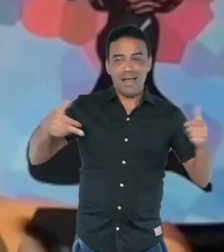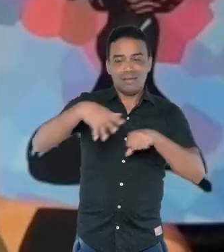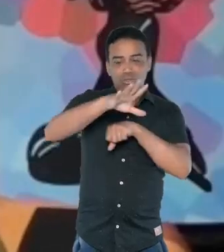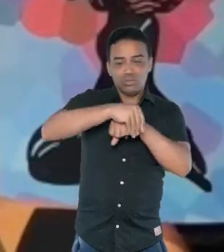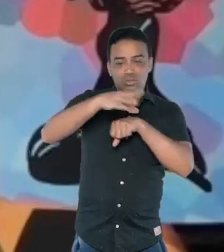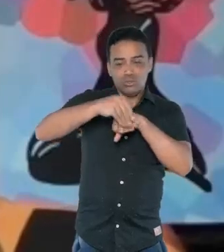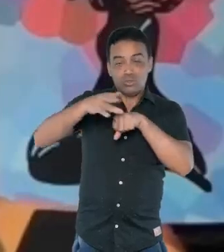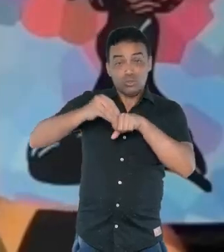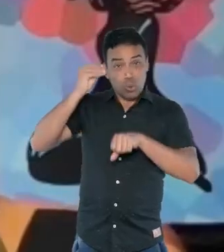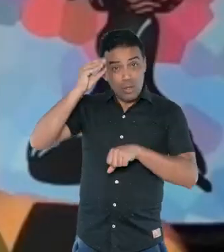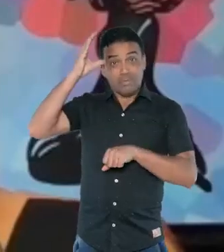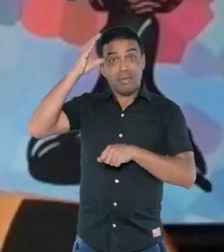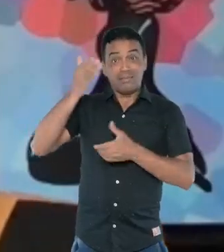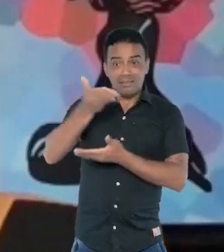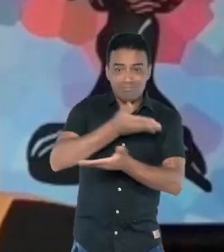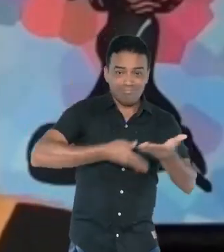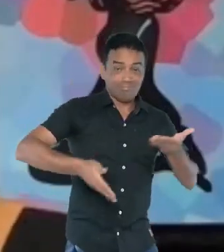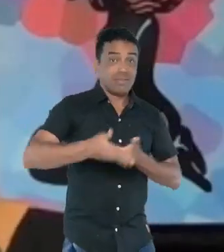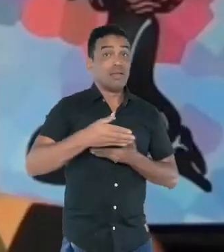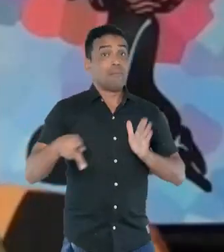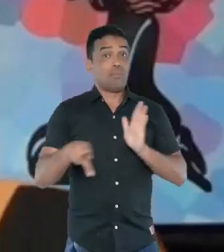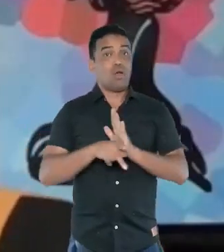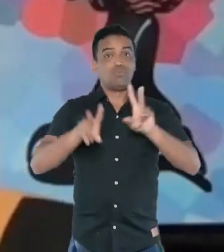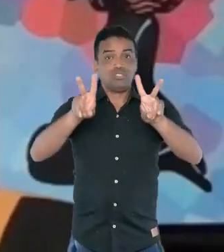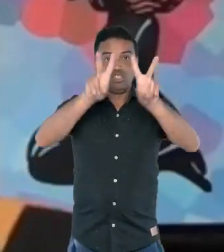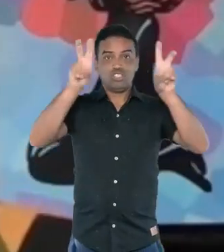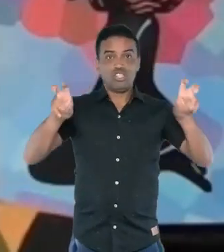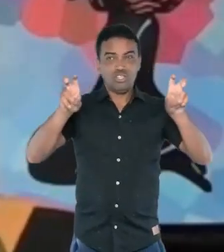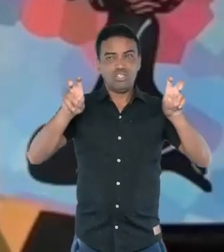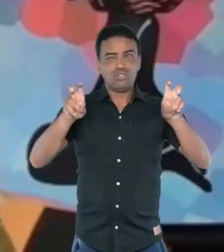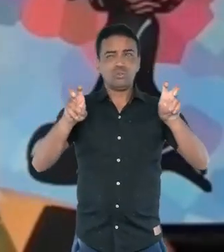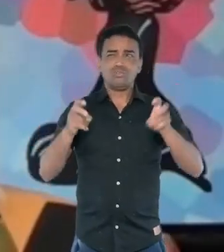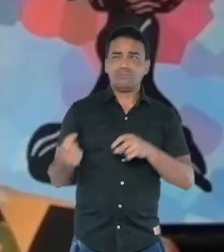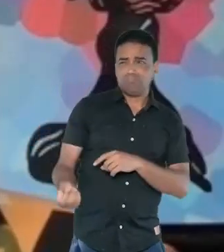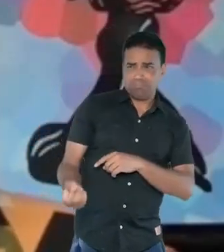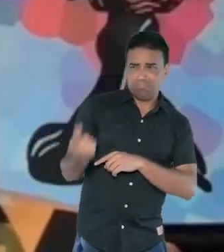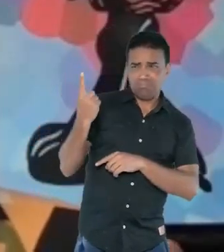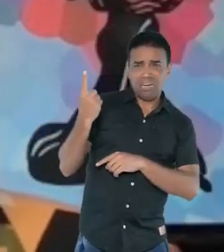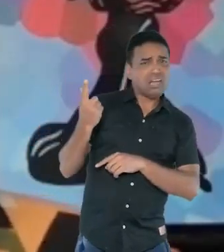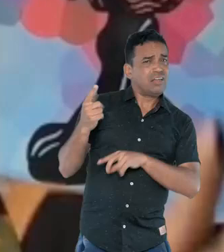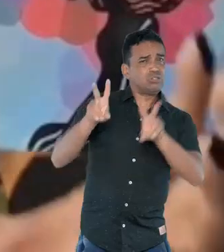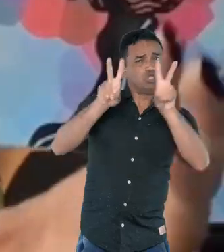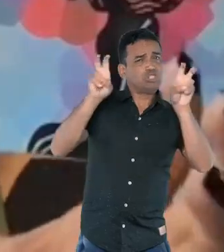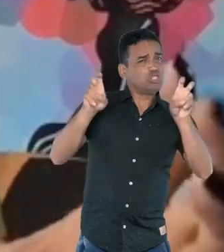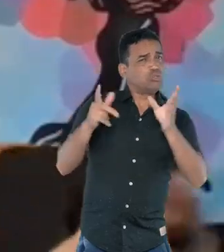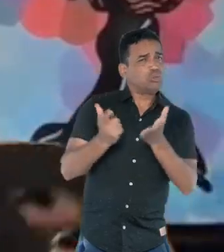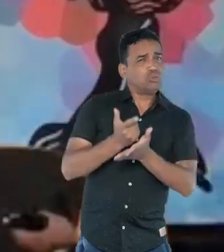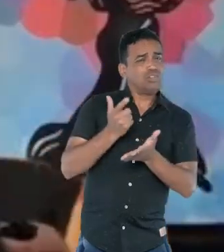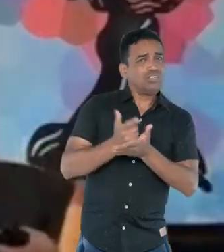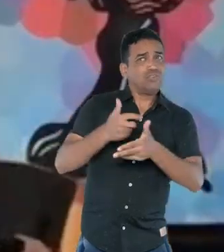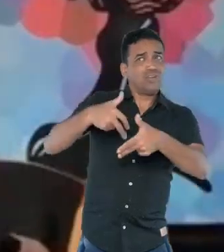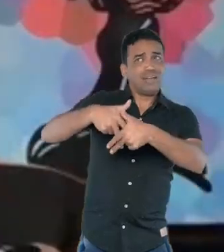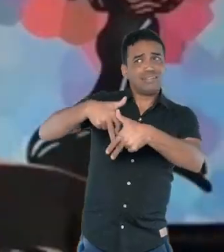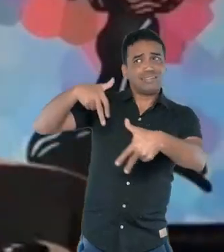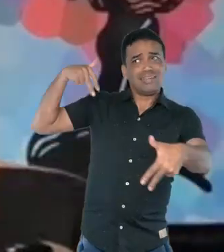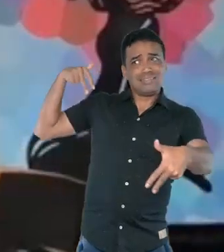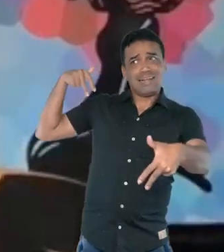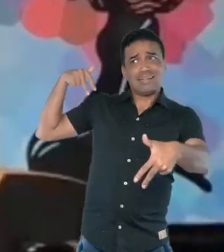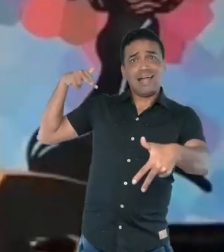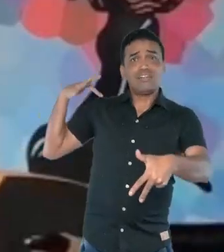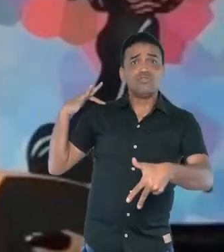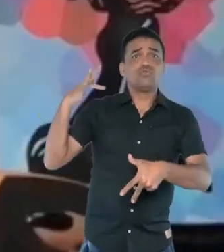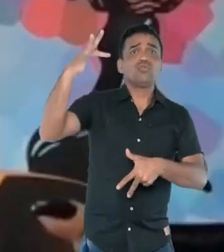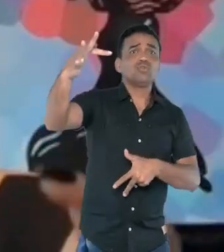e nessa confluência, tanto é que o próprio título do livro causa um certo estranhamento, né, de ancestralidade com